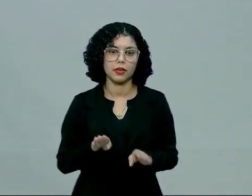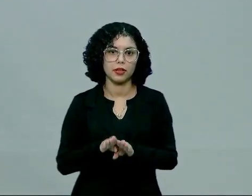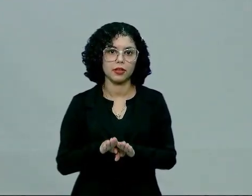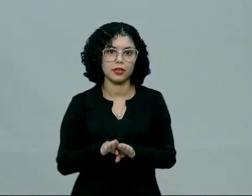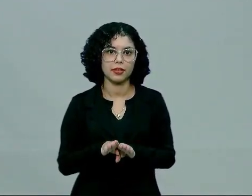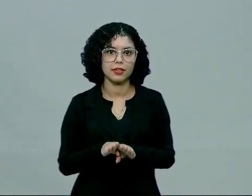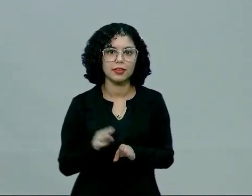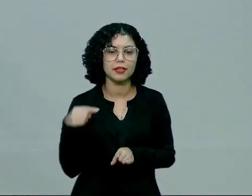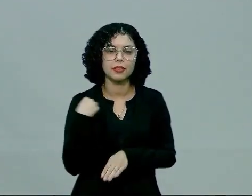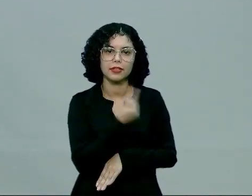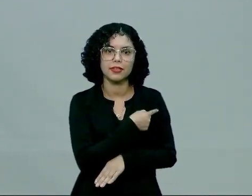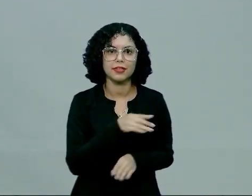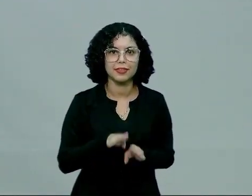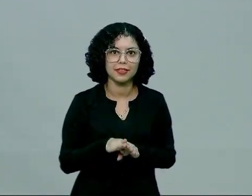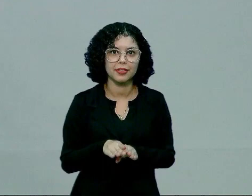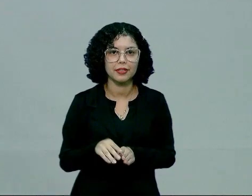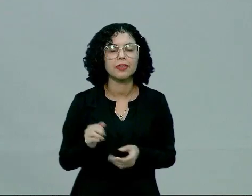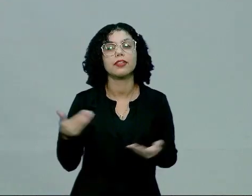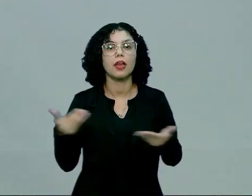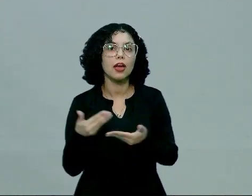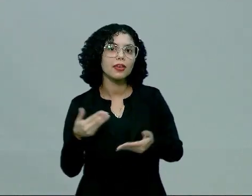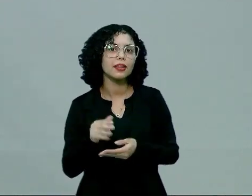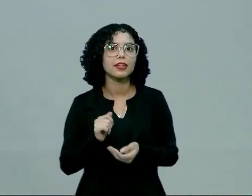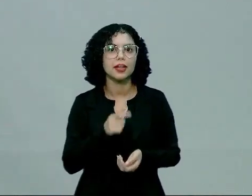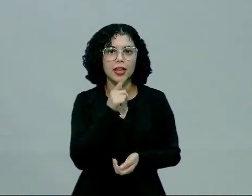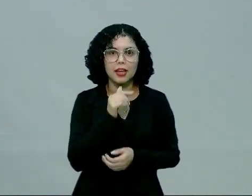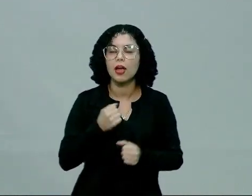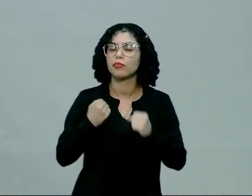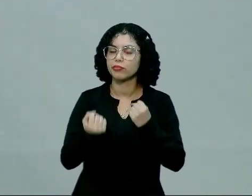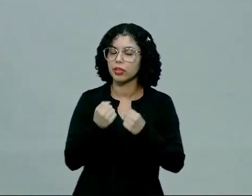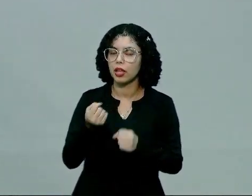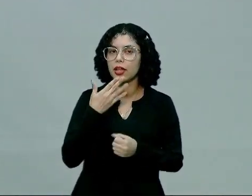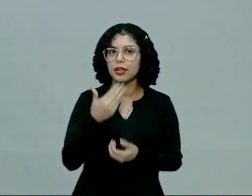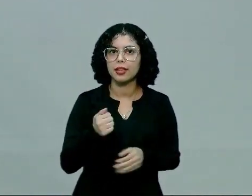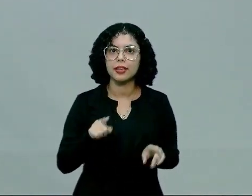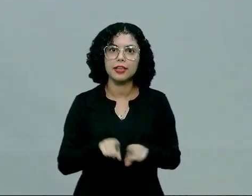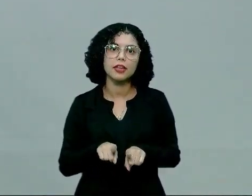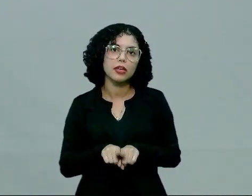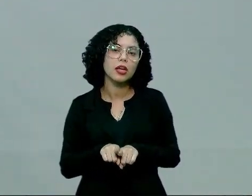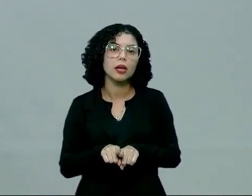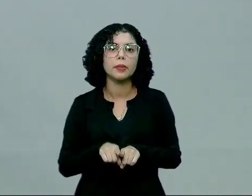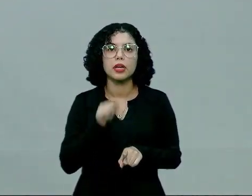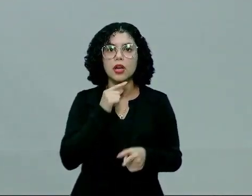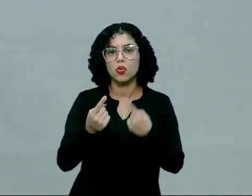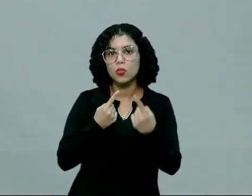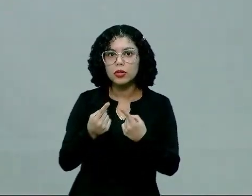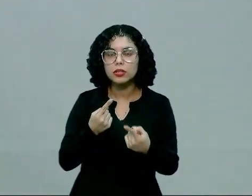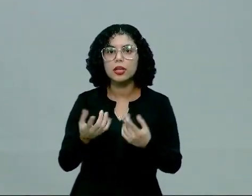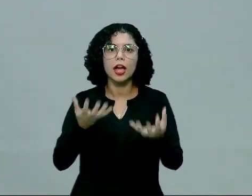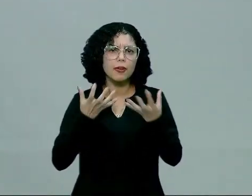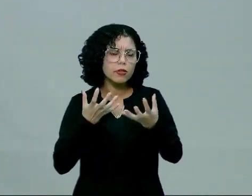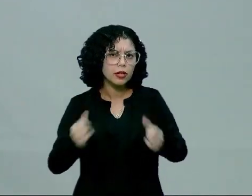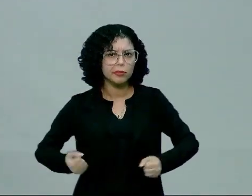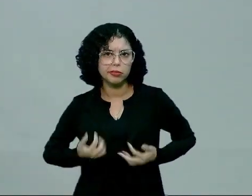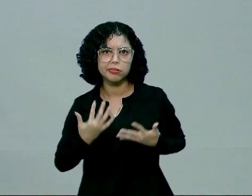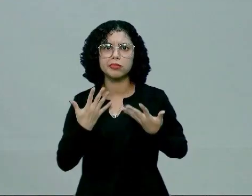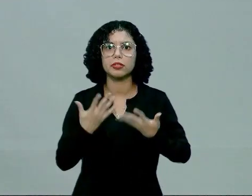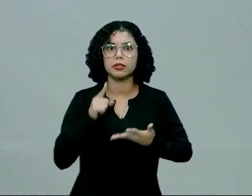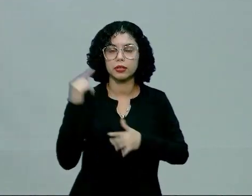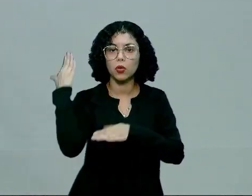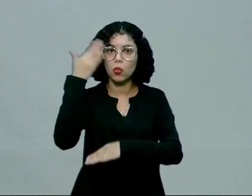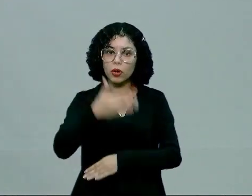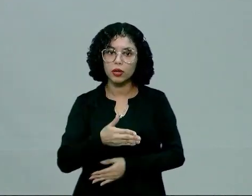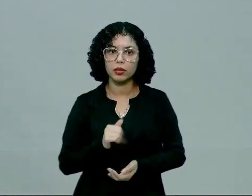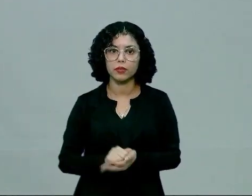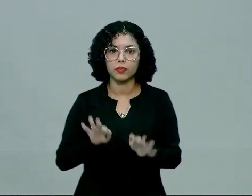Coach não é surto não eu tomei água tô hidratado fiz atividade tudo bem é Esse é enfola vamos lá quero que você fiquem inspirados Qual é o